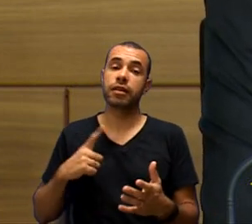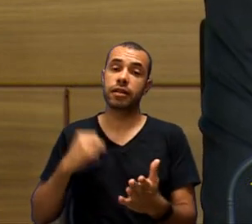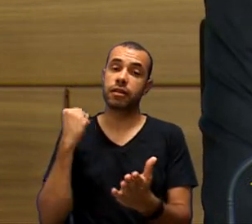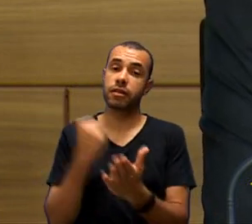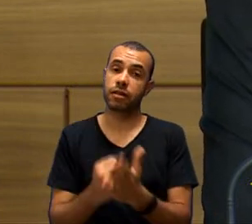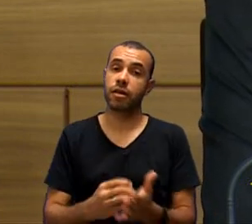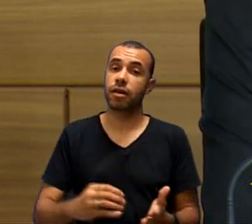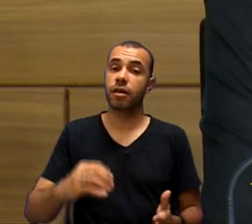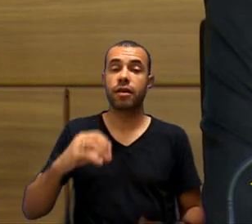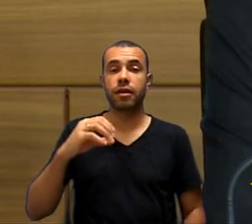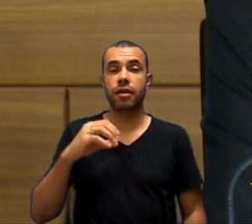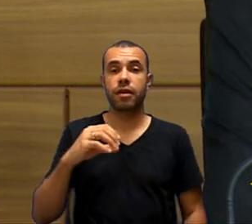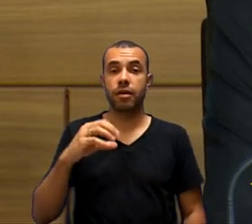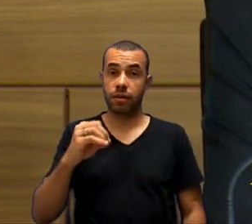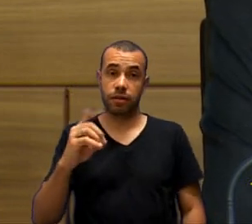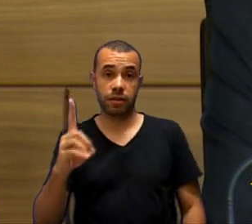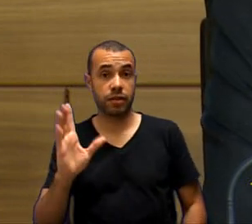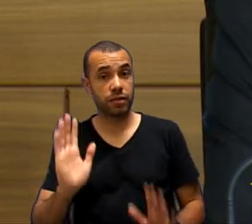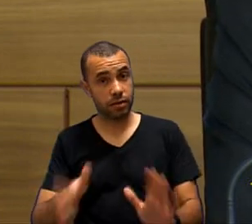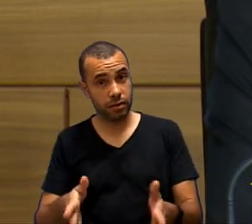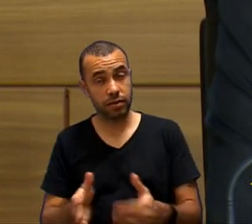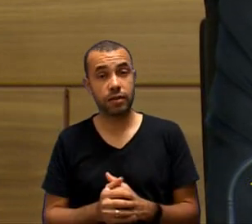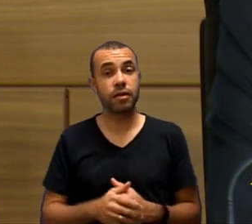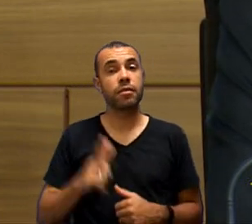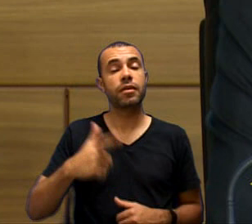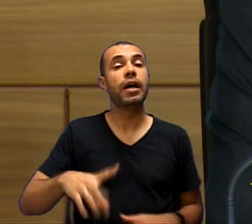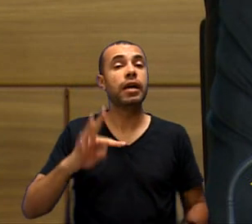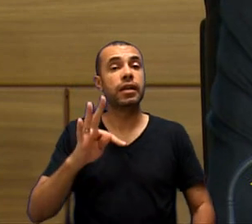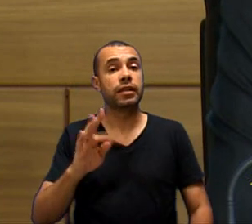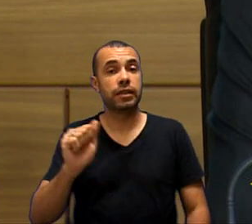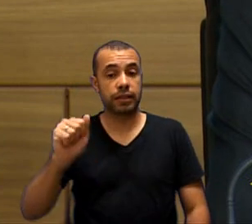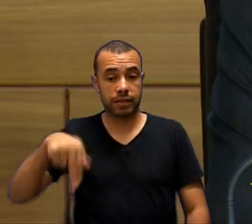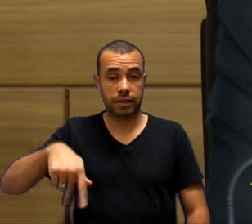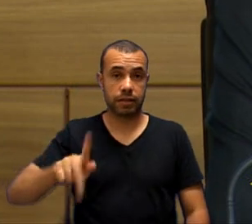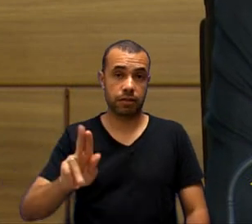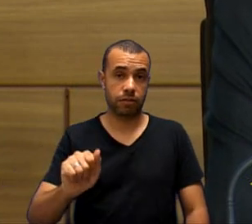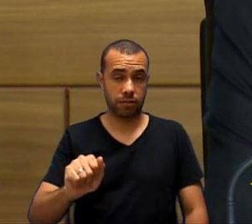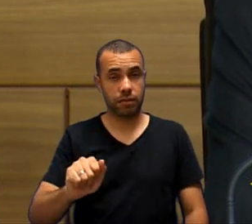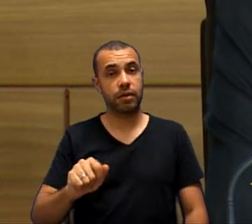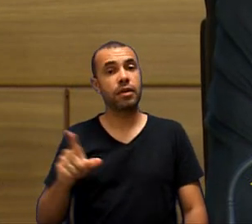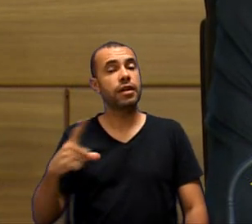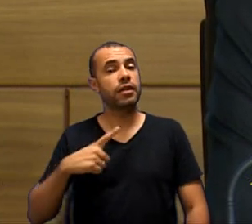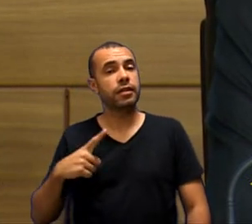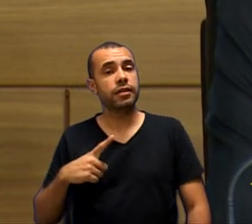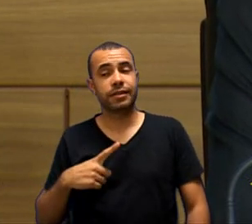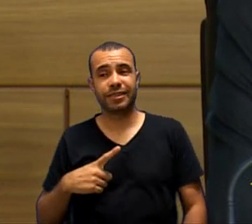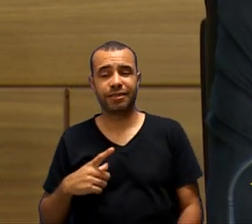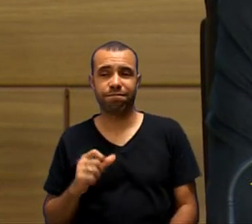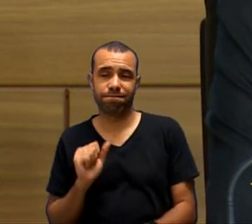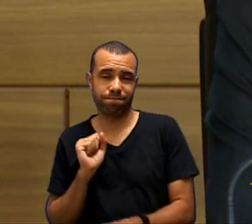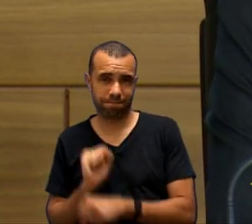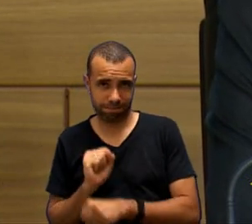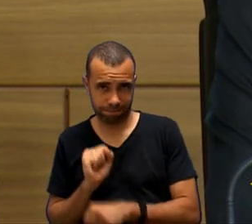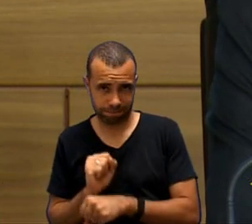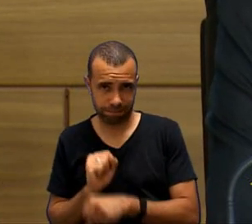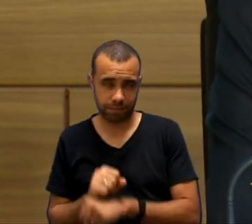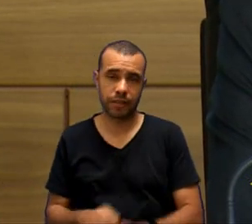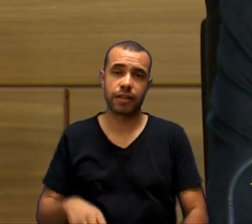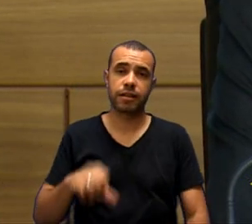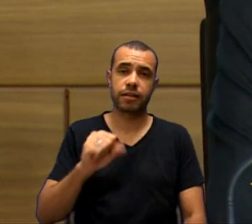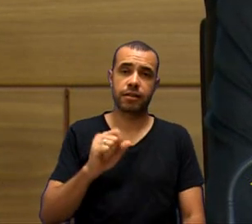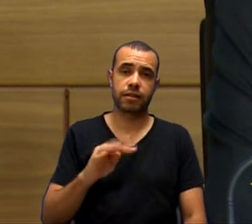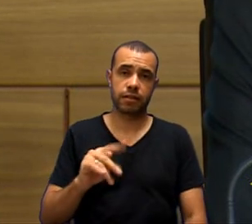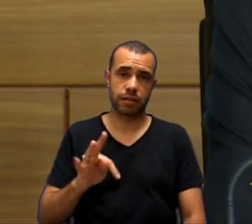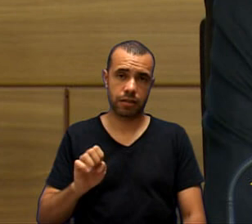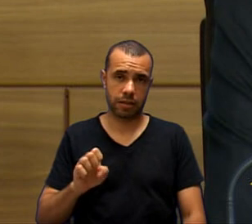Itanguá, tem uma pendência na tinham duas pendências na CETESB. Uma era